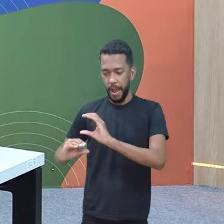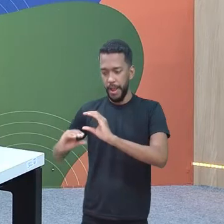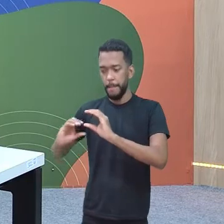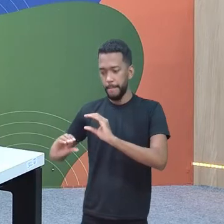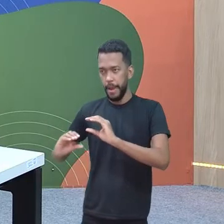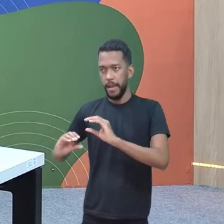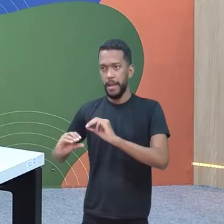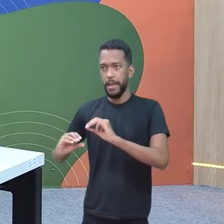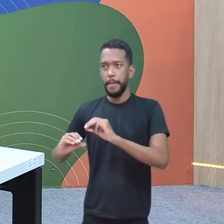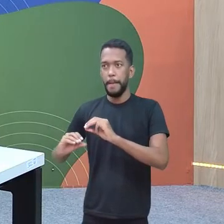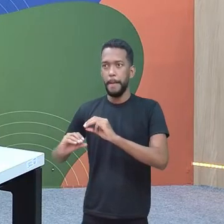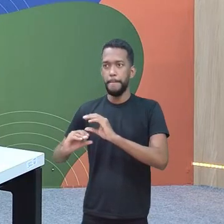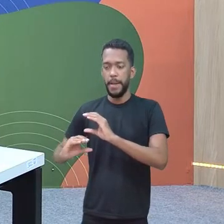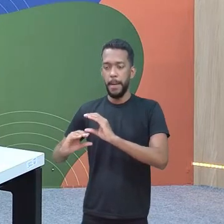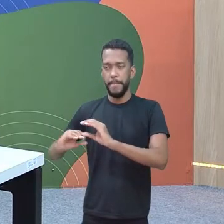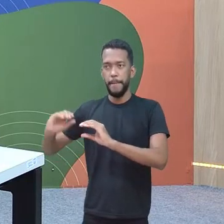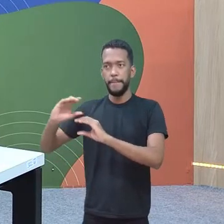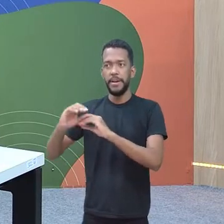que tem